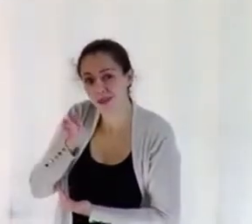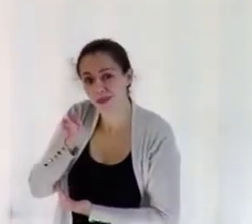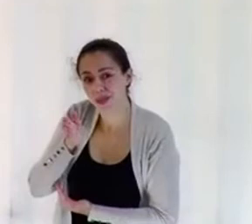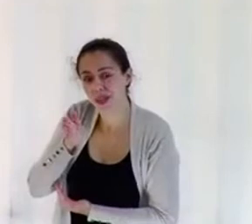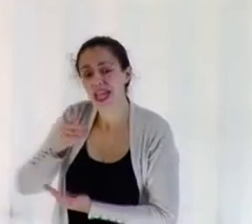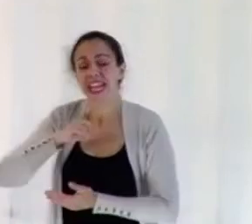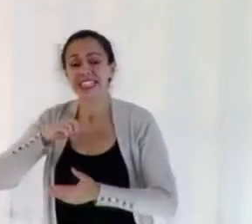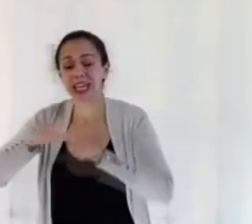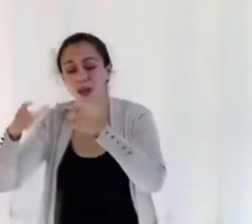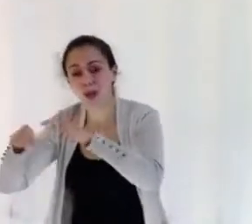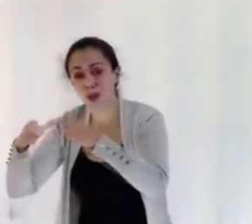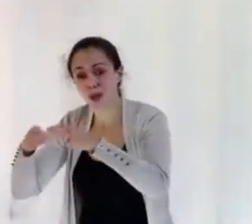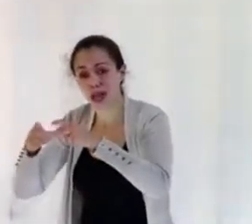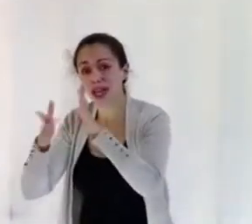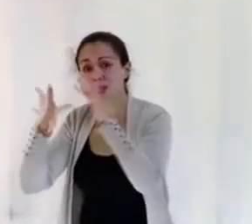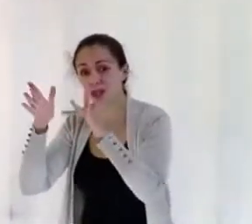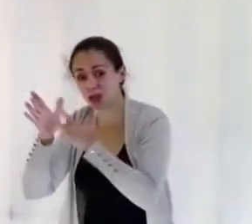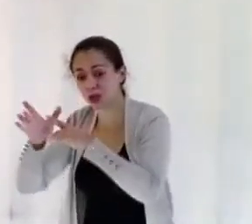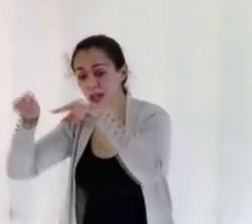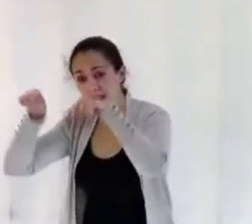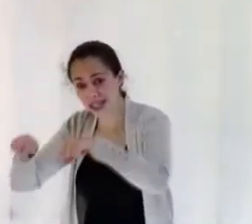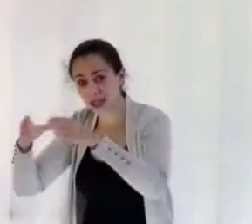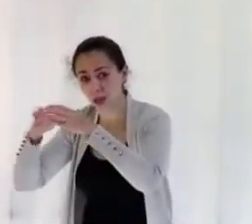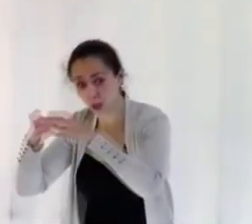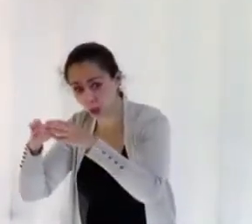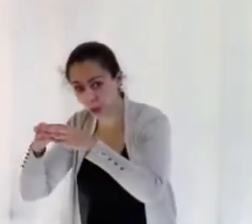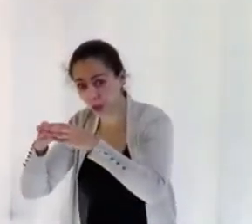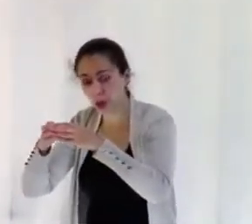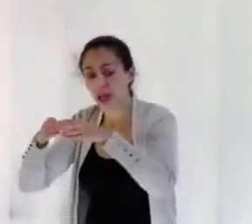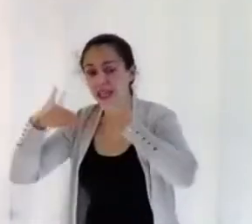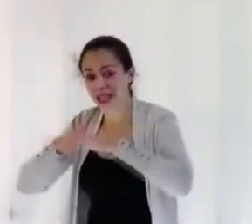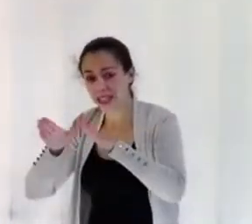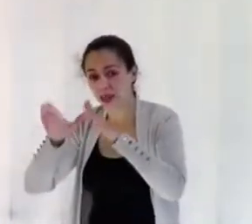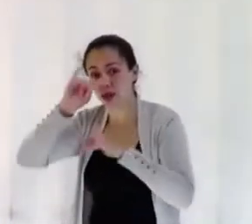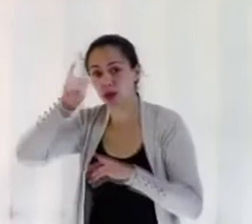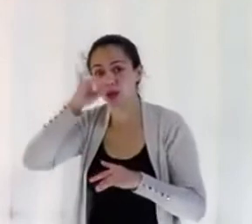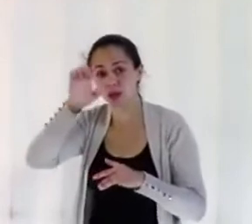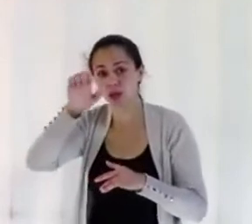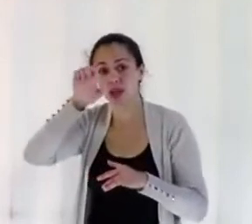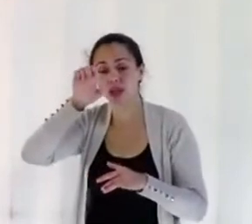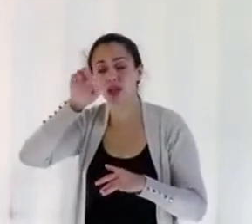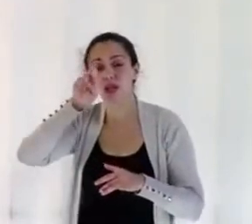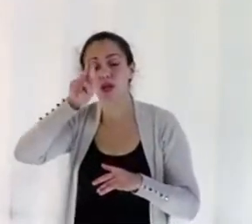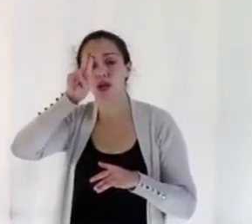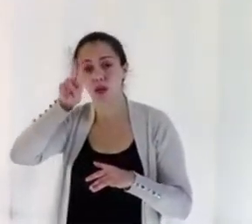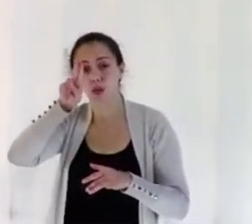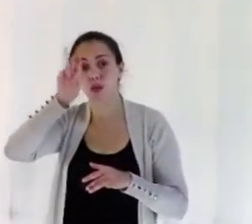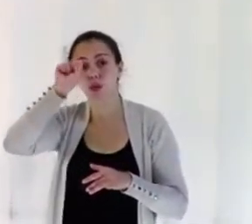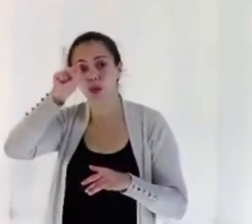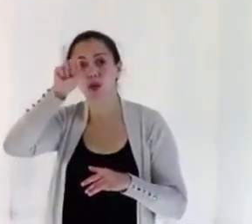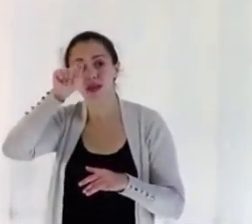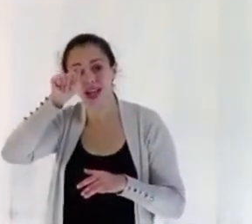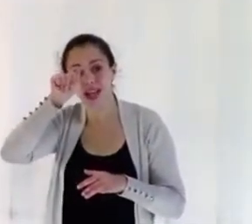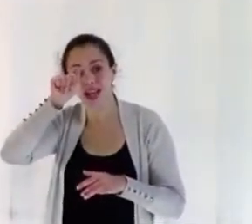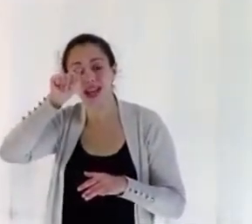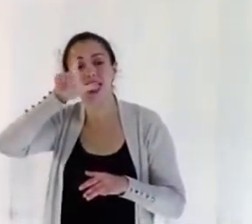as nações. Ele entendia que ali, naquele lugar, é que todas as coisas referentes a Cristo deveriam acontecer.